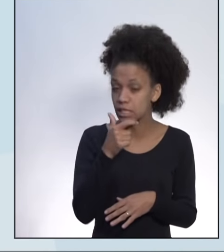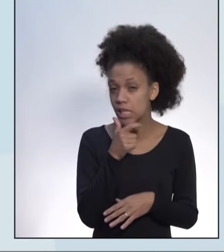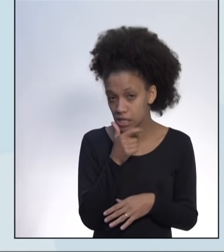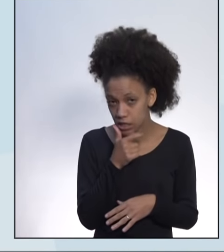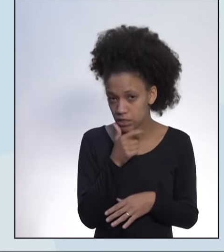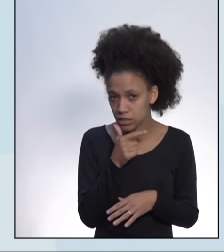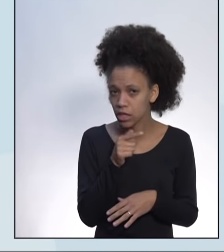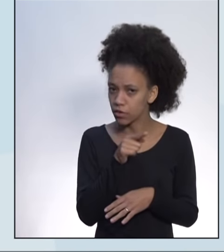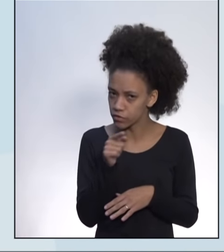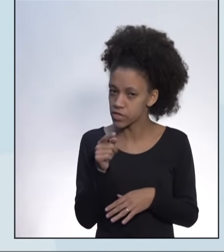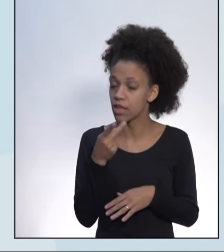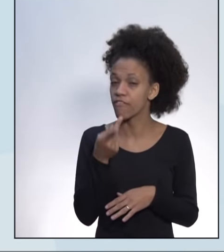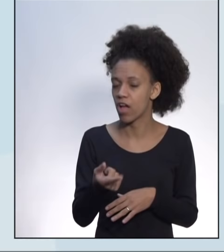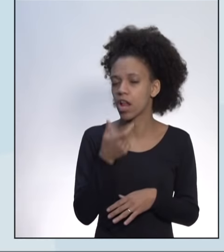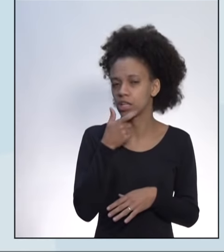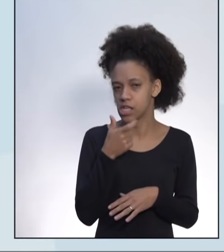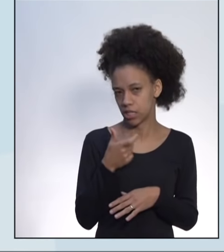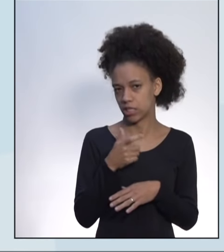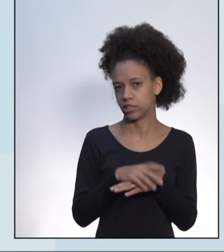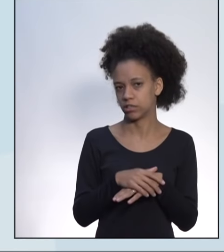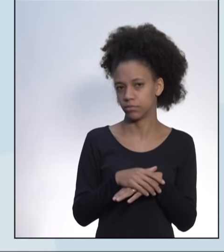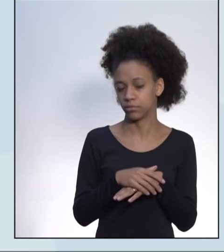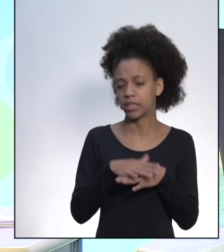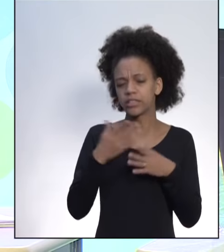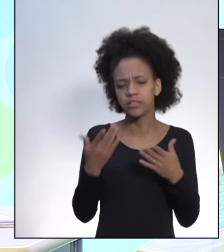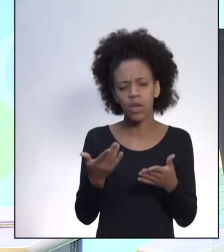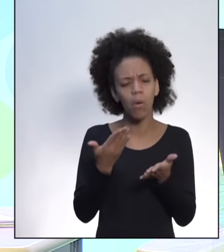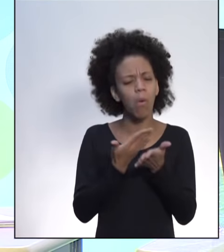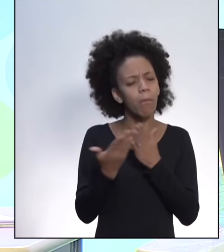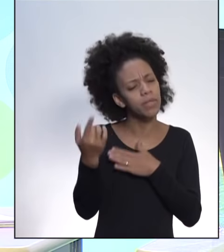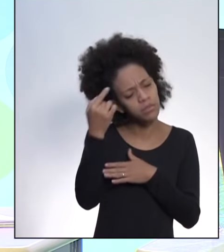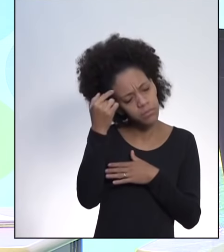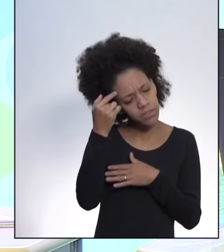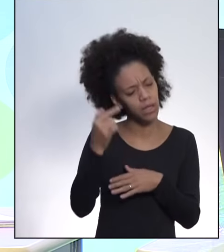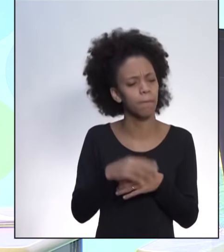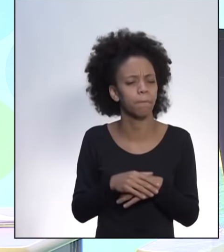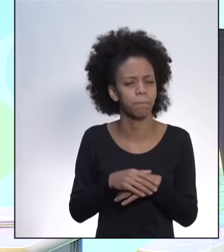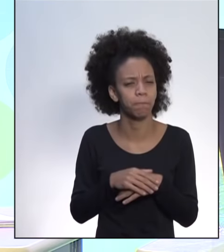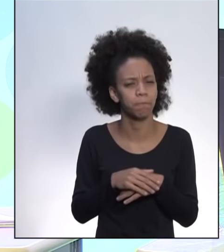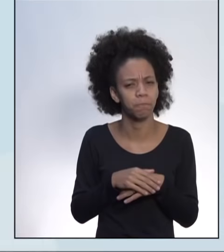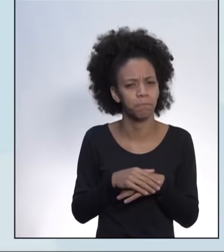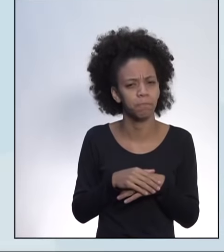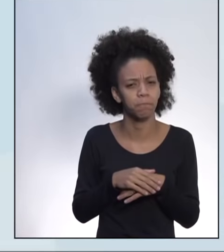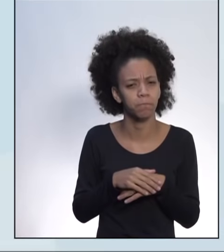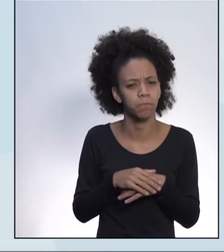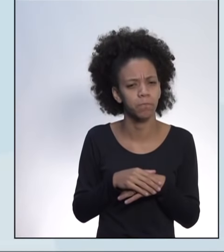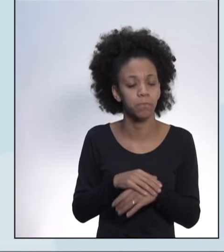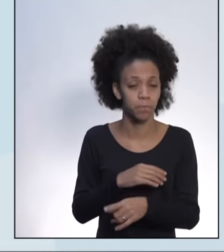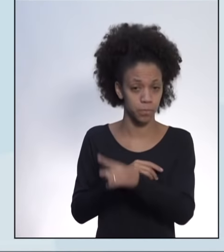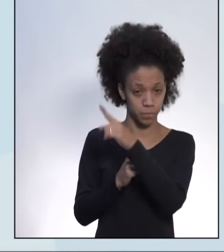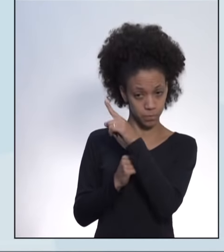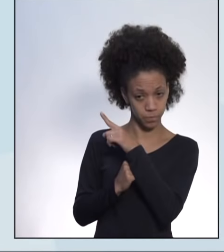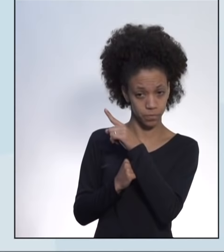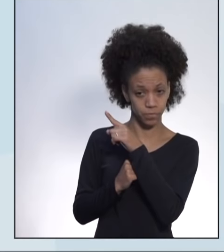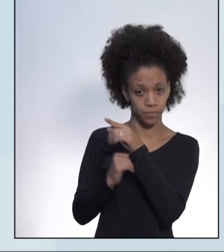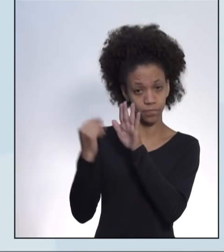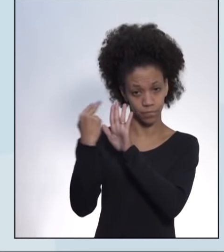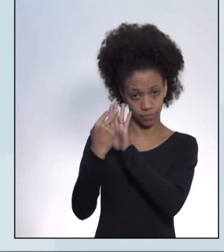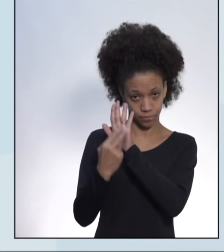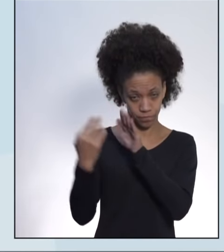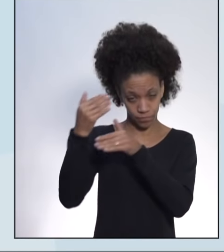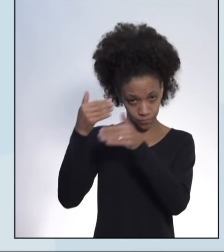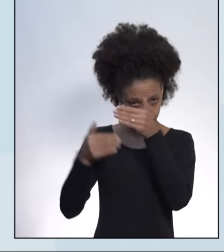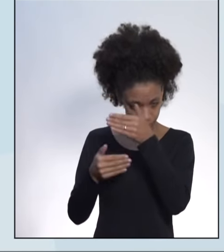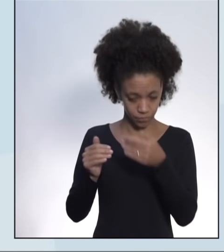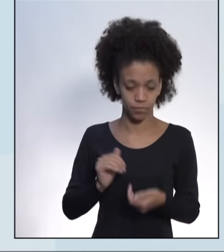em inglês você diga isso em inglês então comecem a pensar e cloud is the study of the relationship